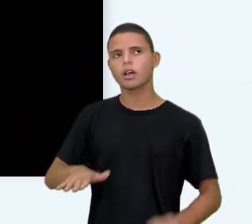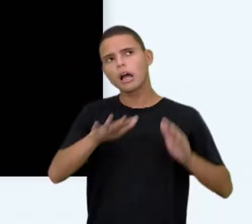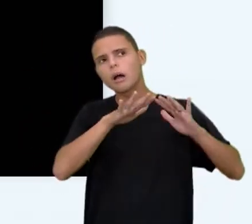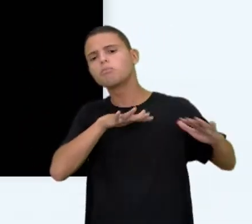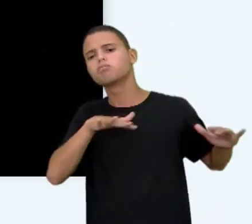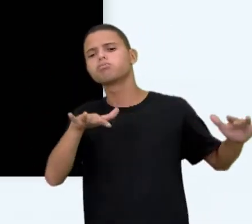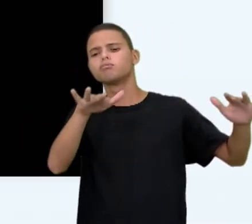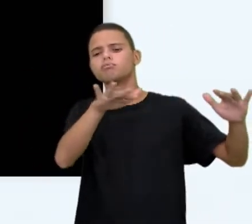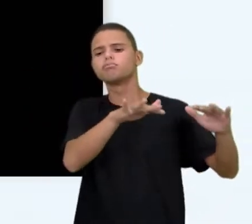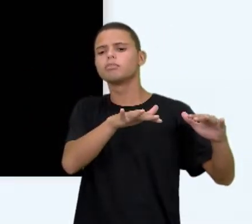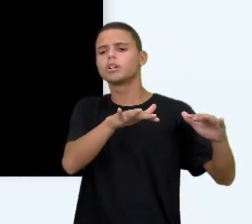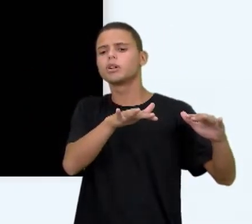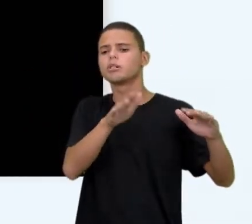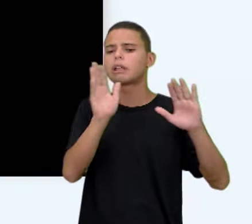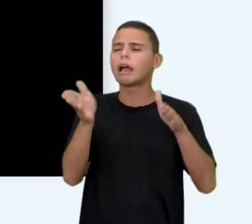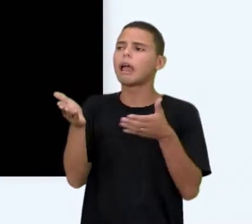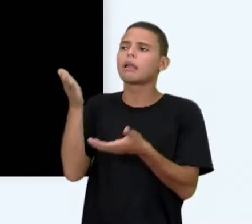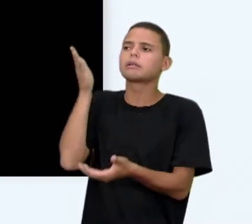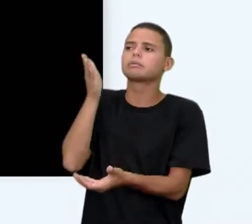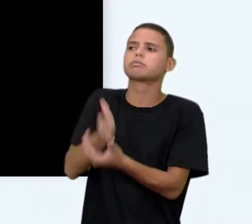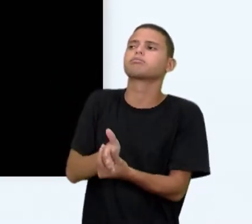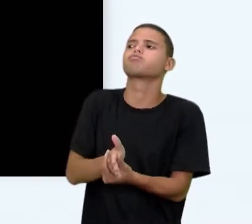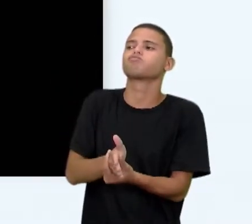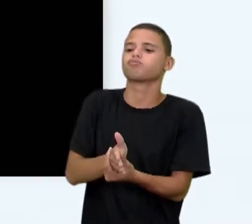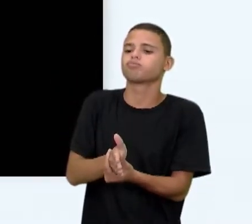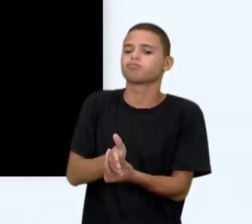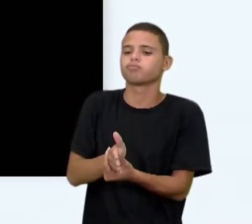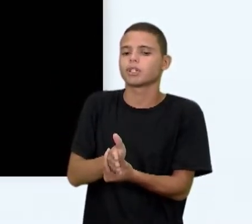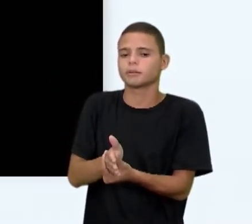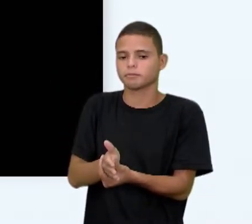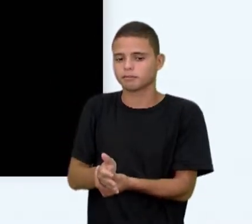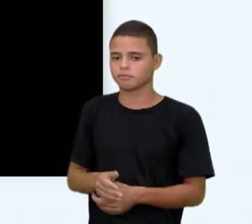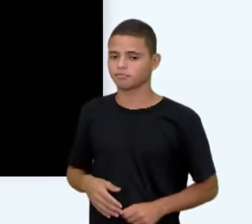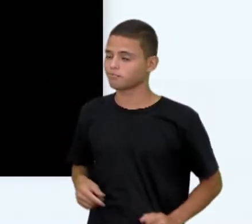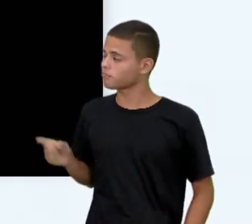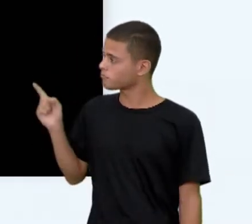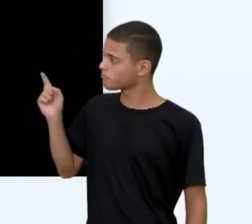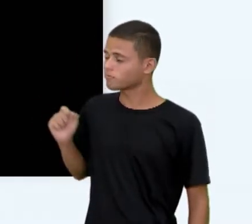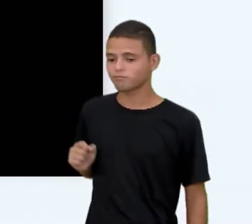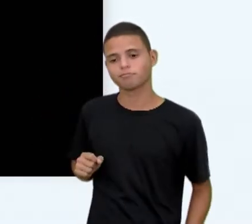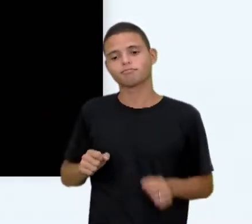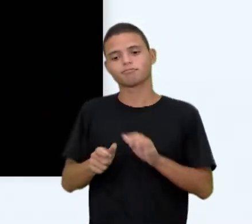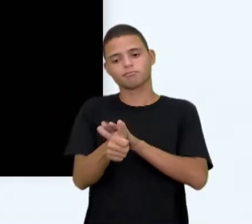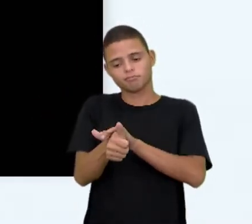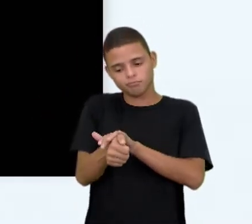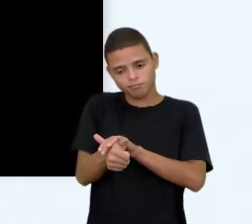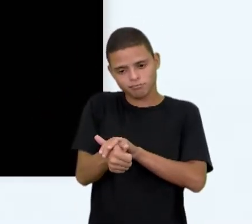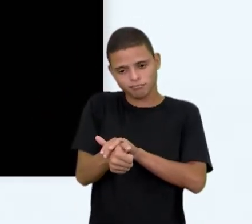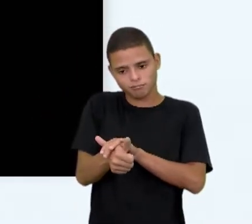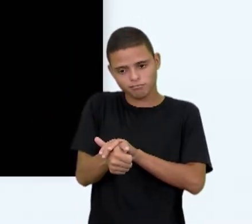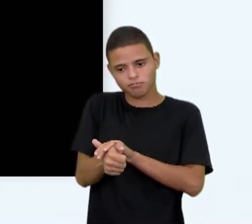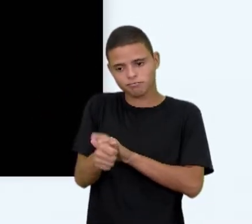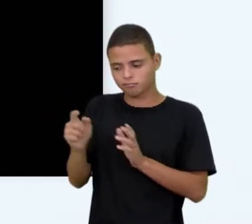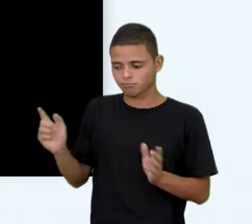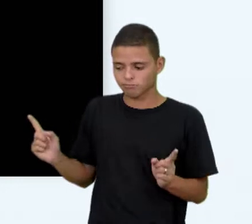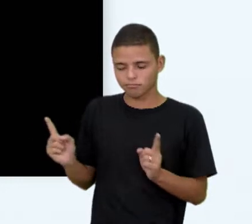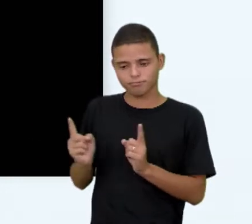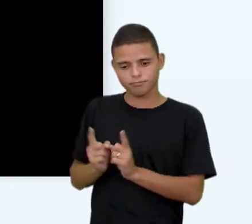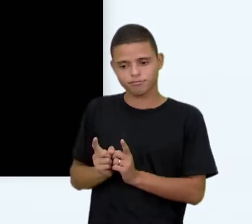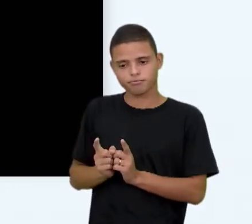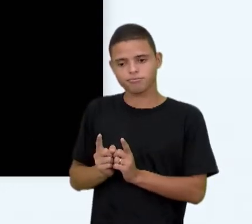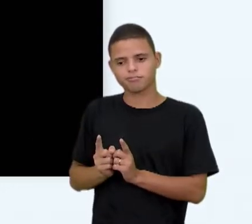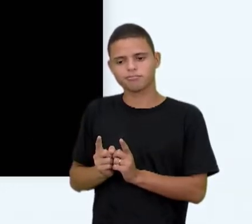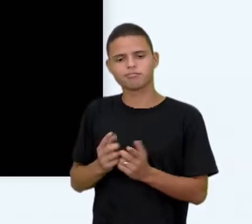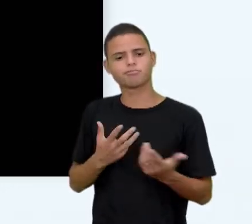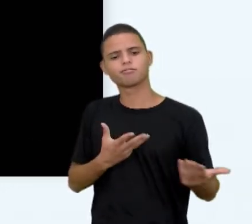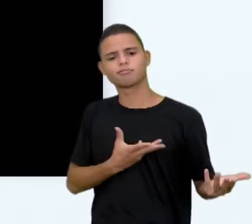ou já era meio ambiente?" Com esta fala do filhote tartaruga, junto à observação de lixos à beira